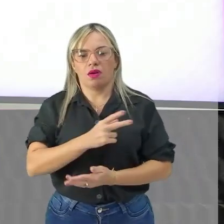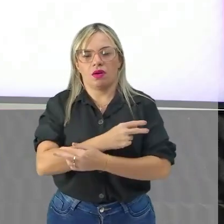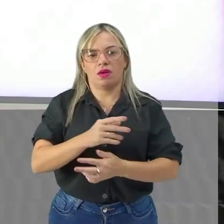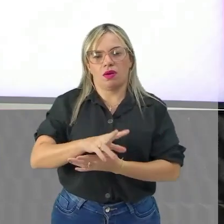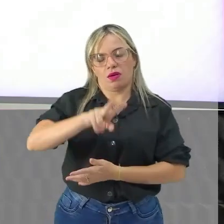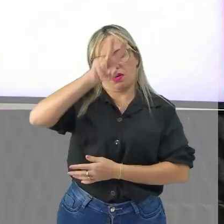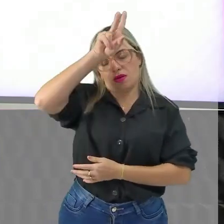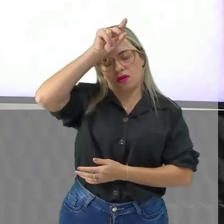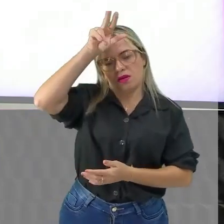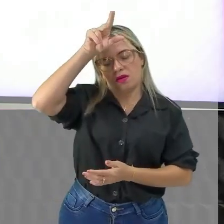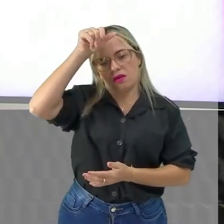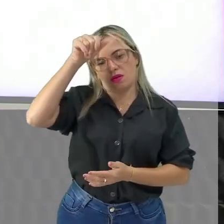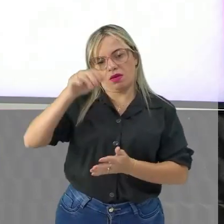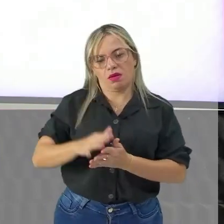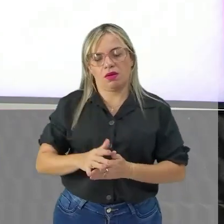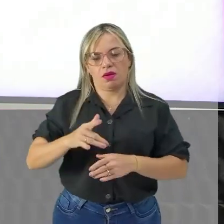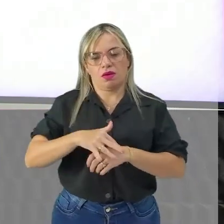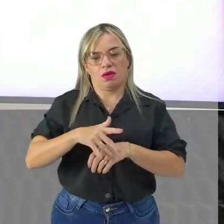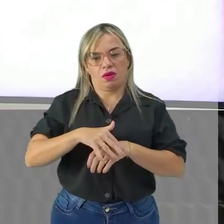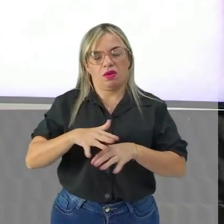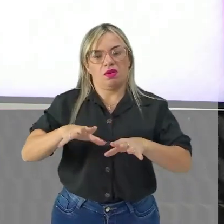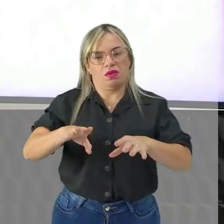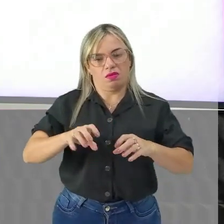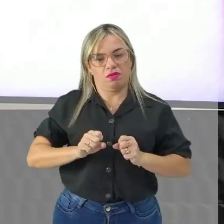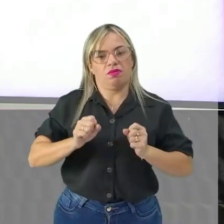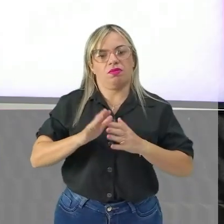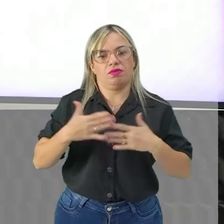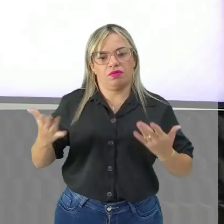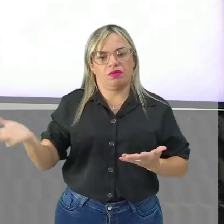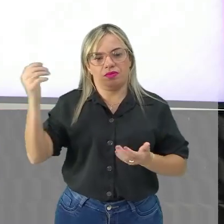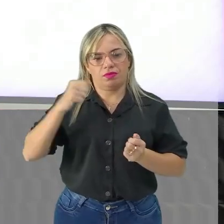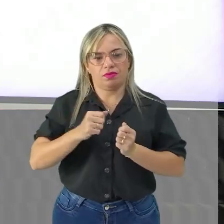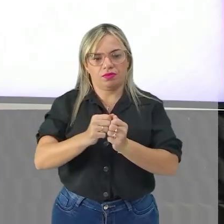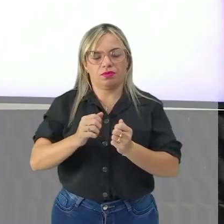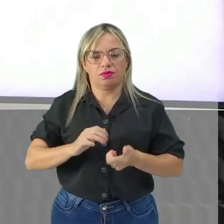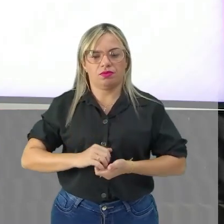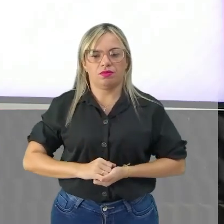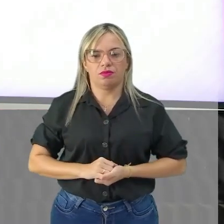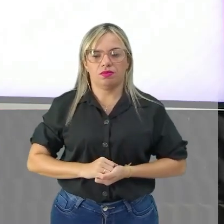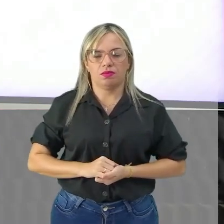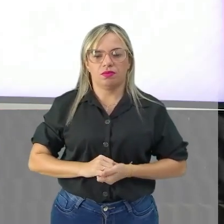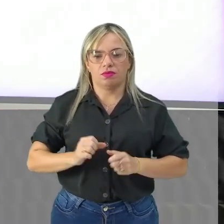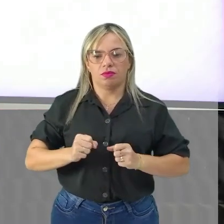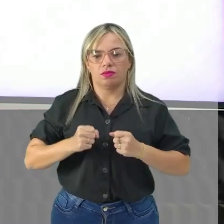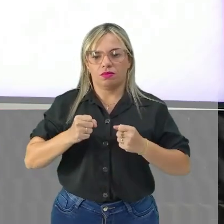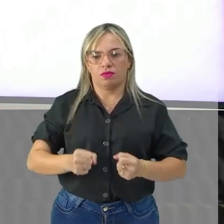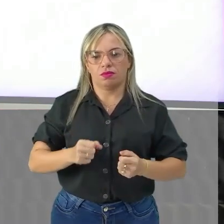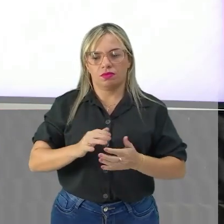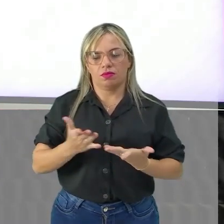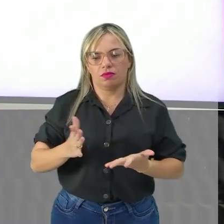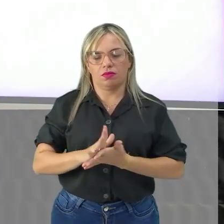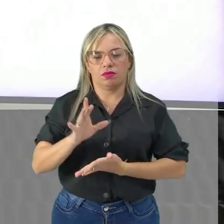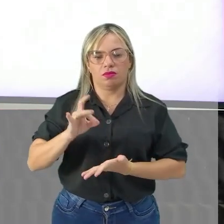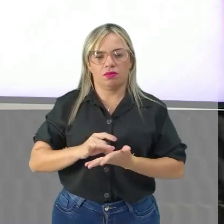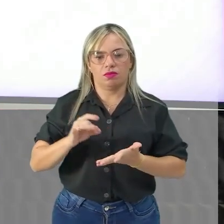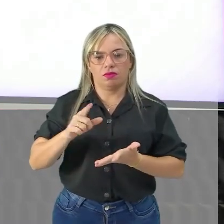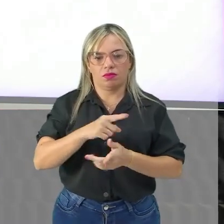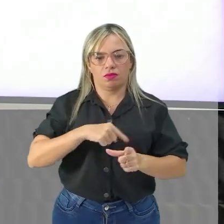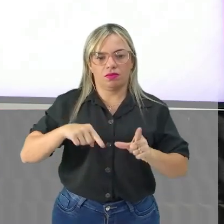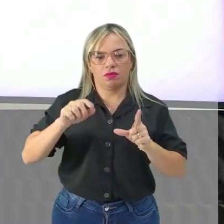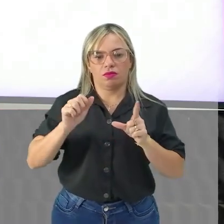transmite doença para a gente, né, mas vamos lá. Então, pode-se afirmar que os anfíbios